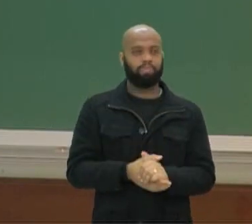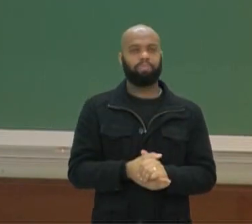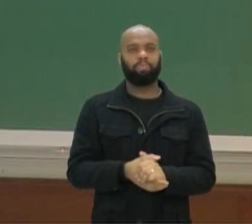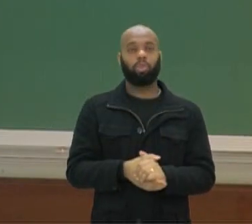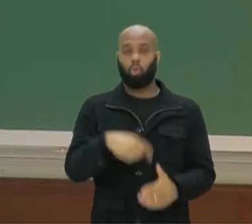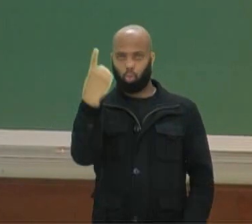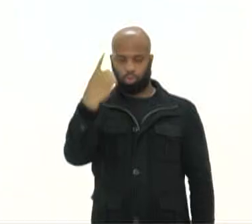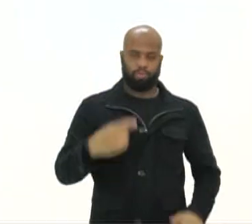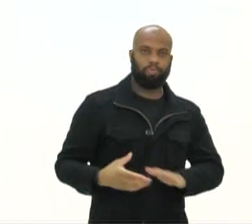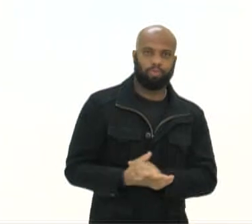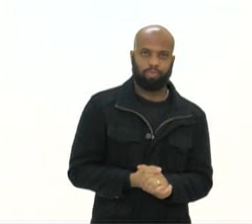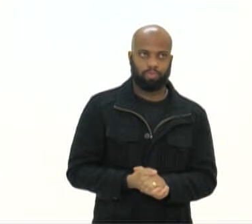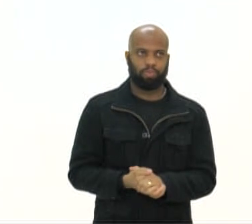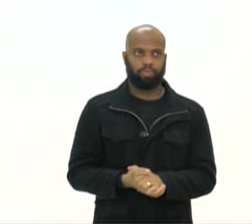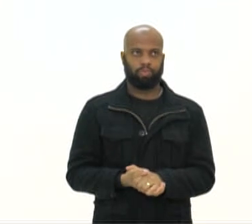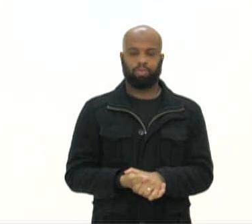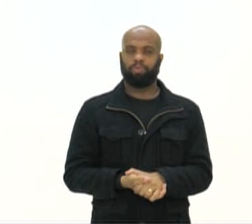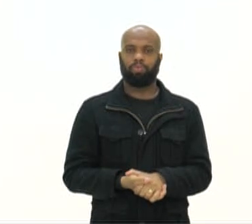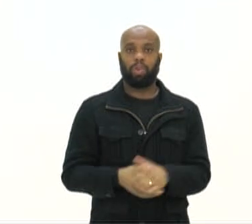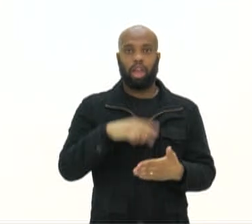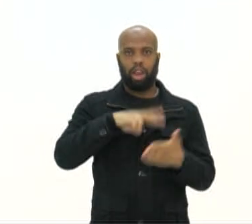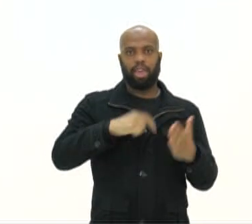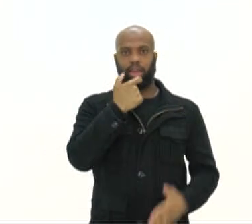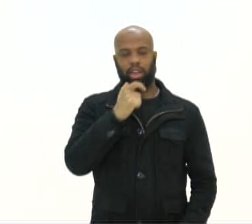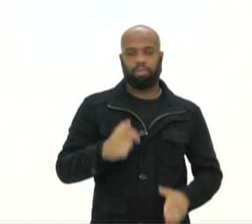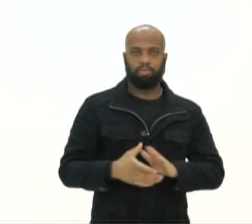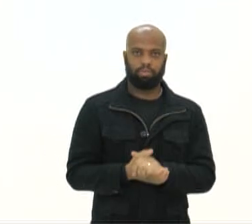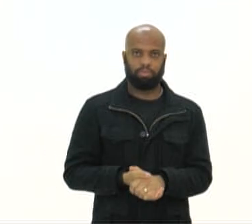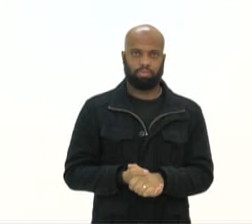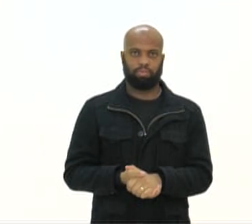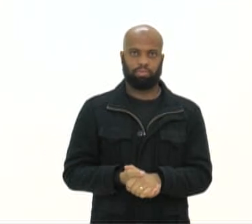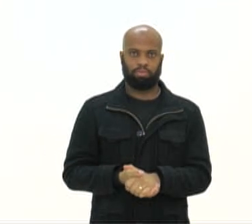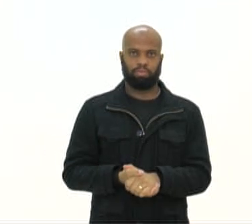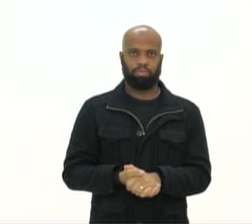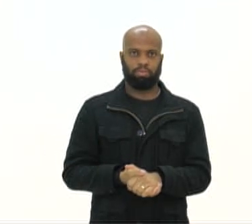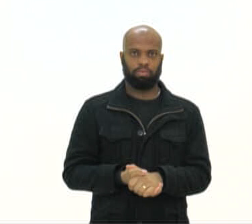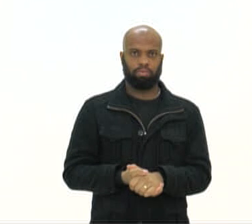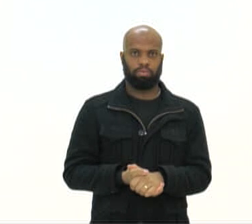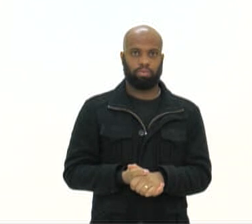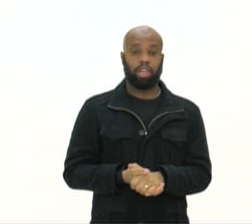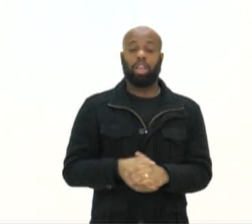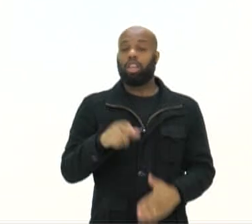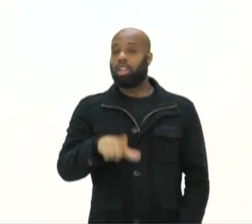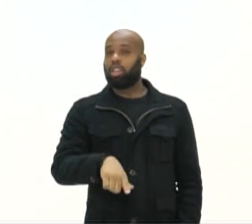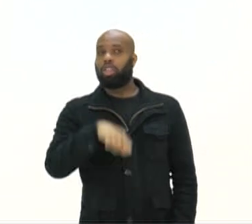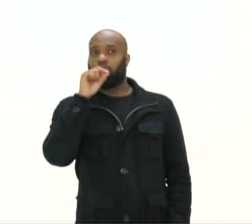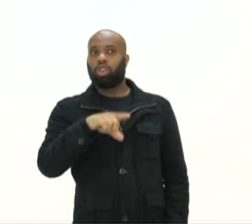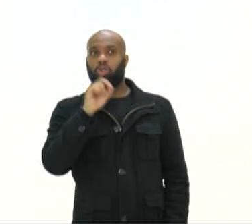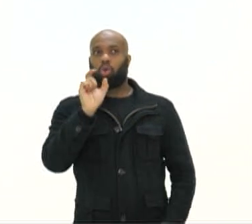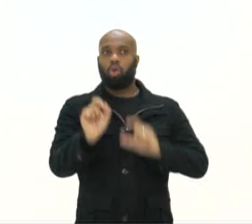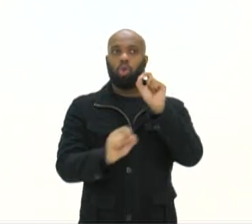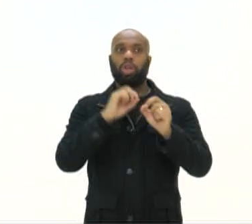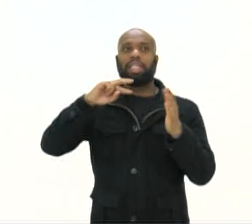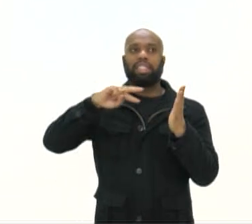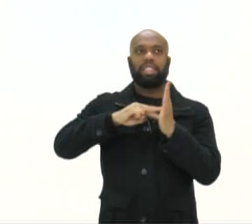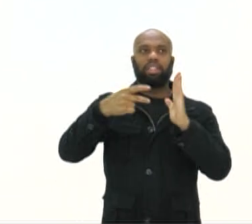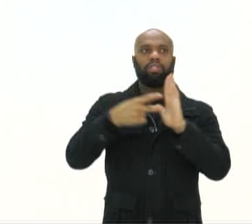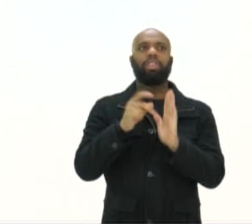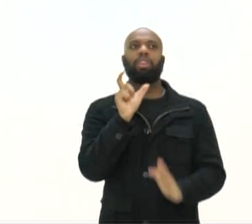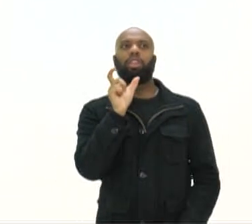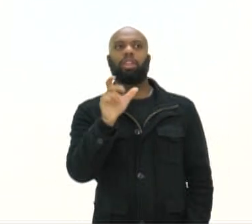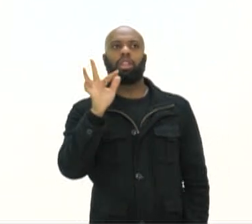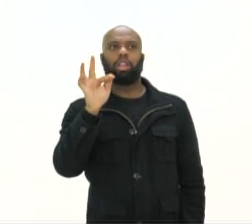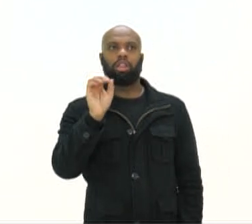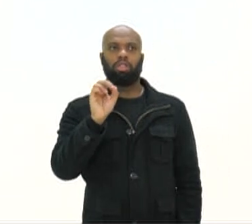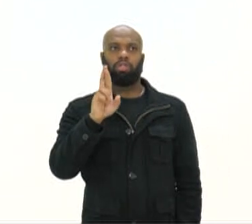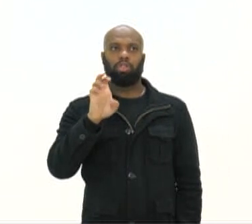1. Mark the definition of the word foreigners. Marque a definição da palavra foreigners. Dicionário